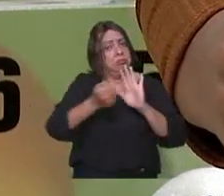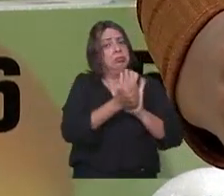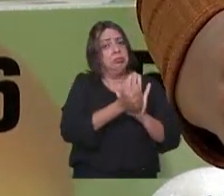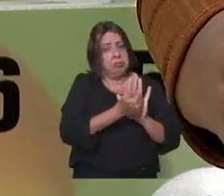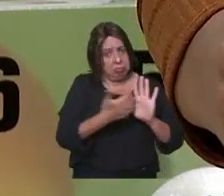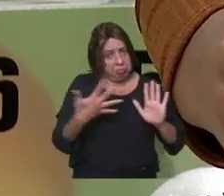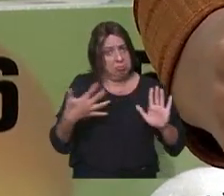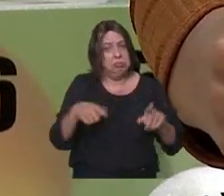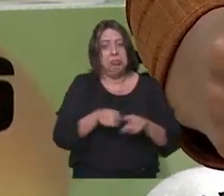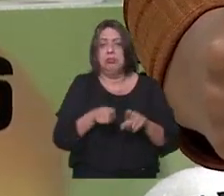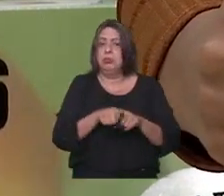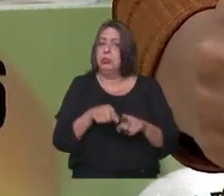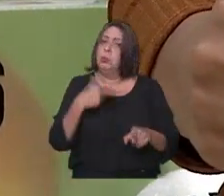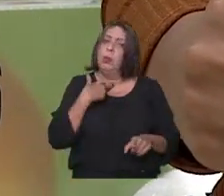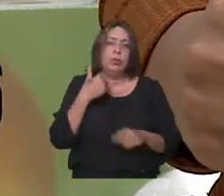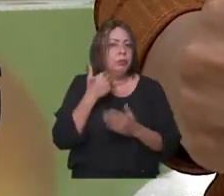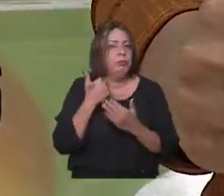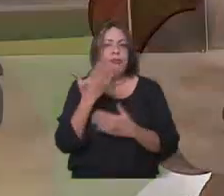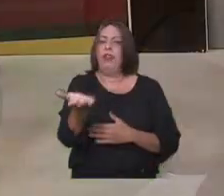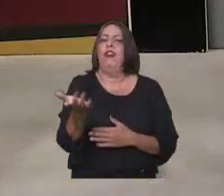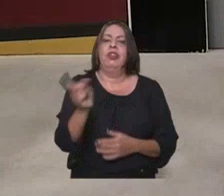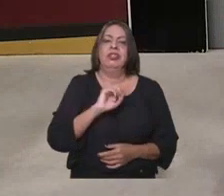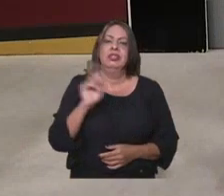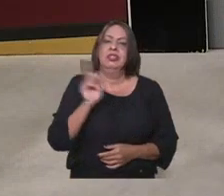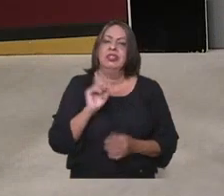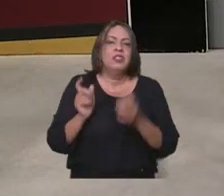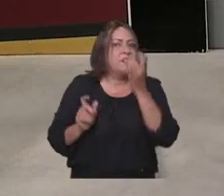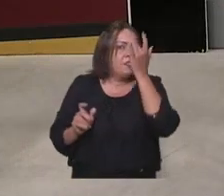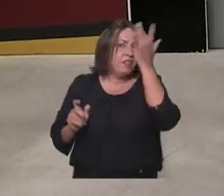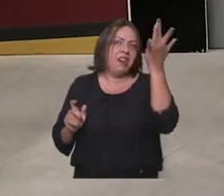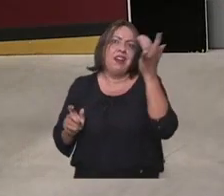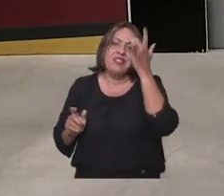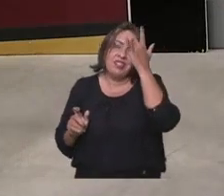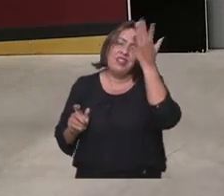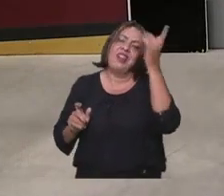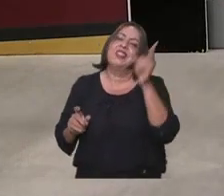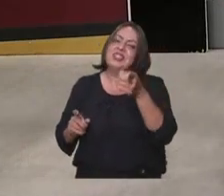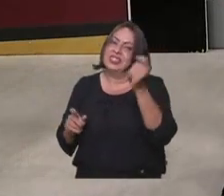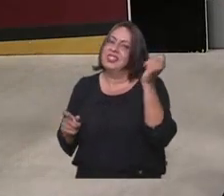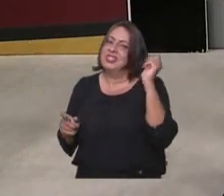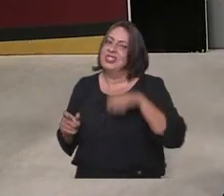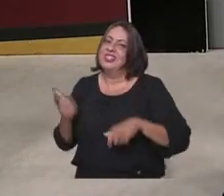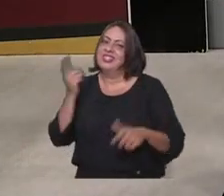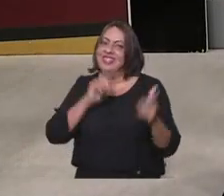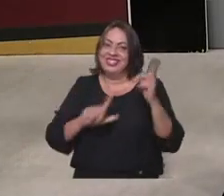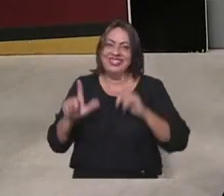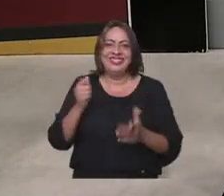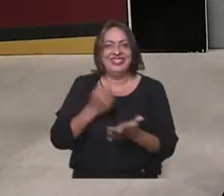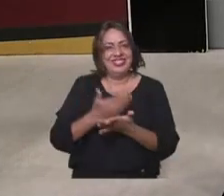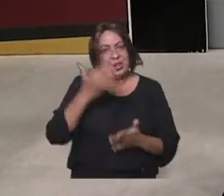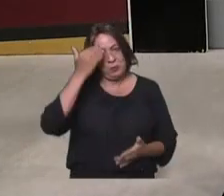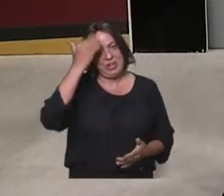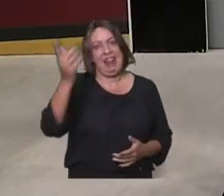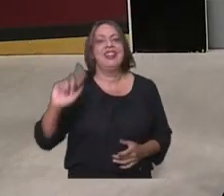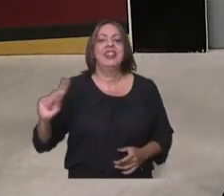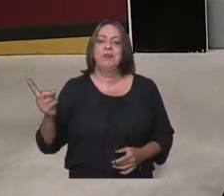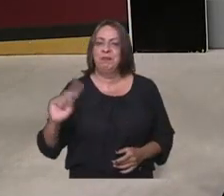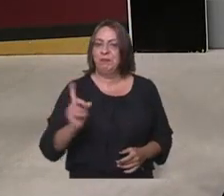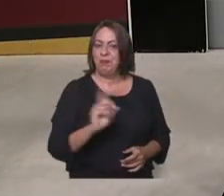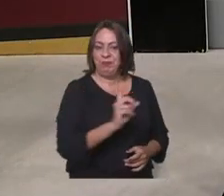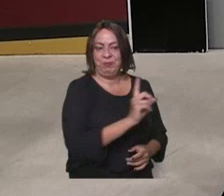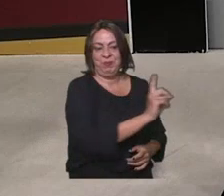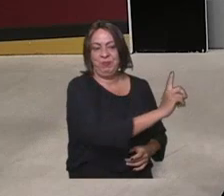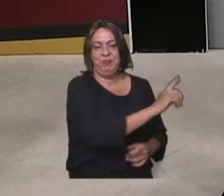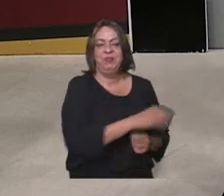aplicativo Caju Cap, não pode ficar de fora. Facilidade tem demais para você adquirir. Muito obrigada, Valesca. E olha só, gente, essa história.